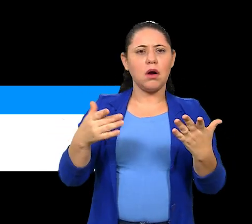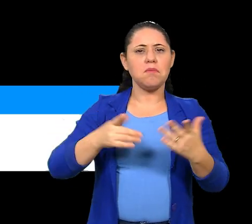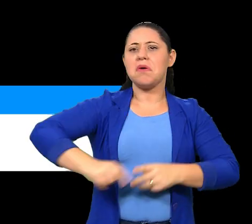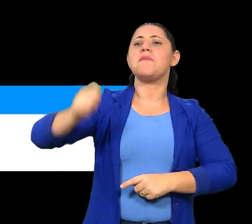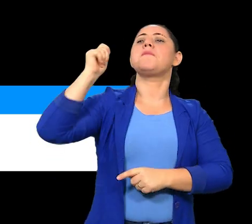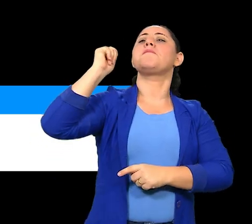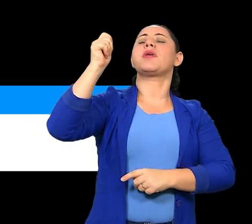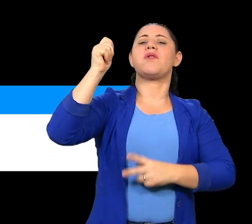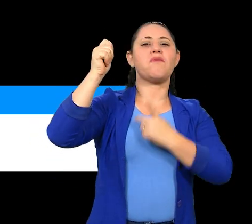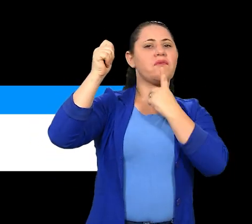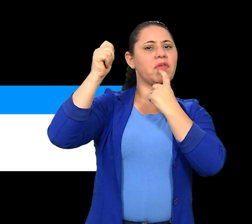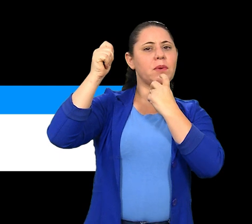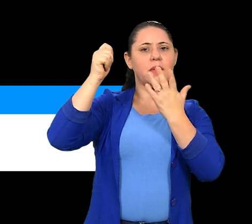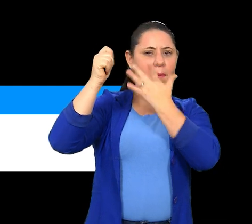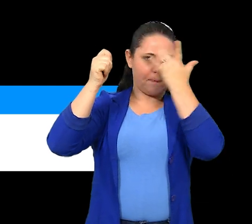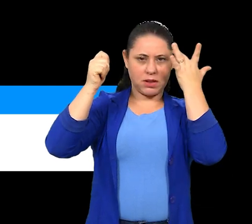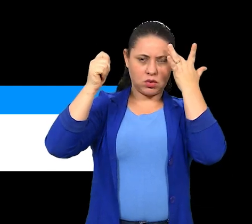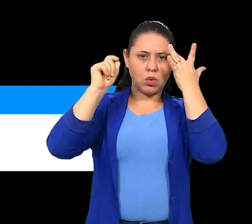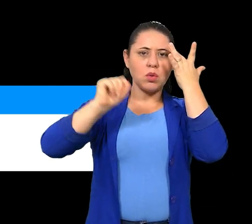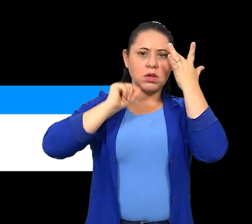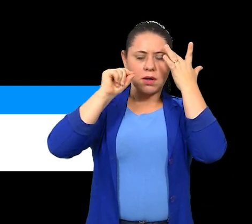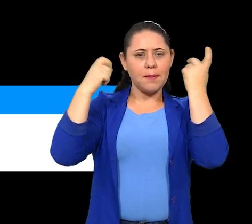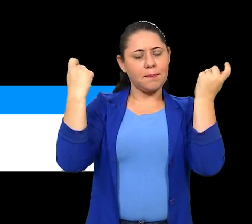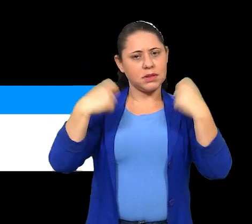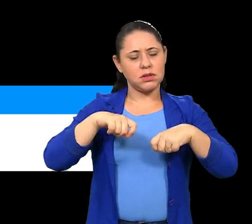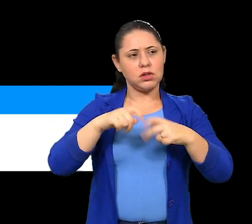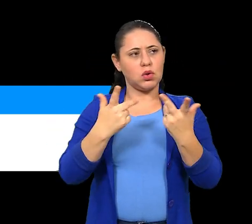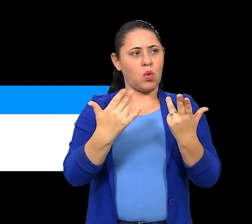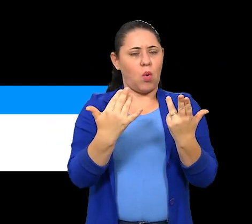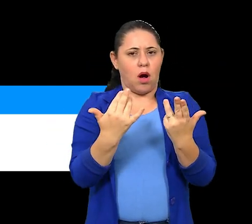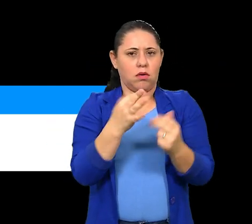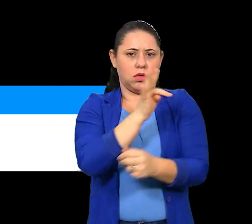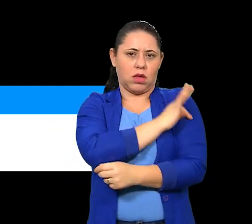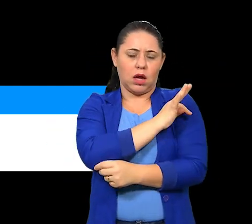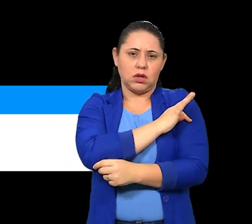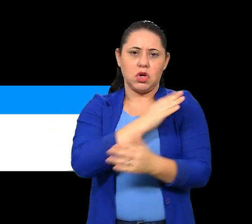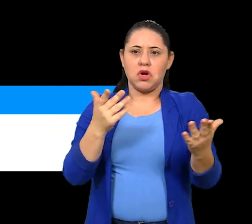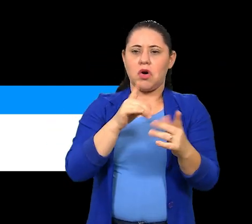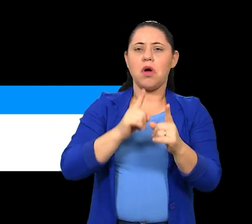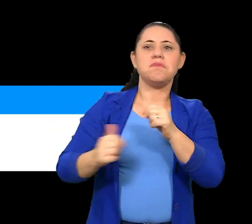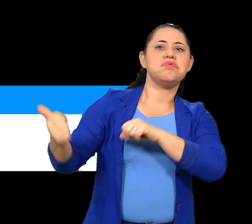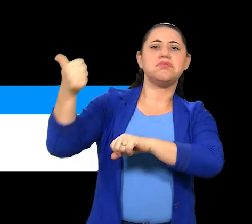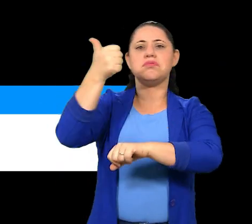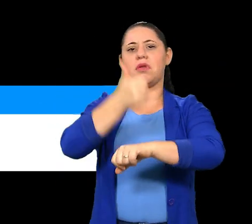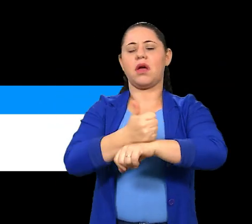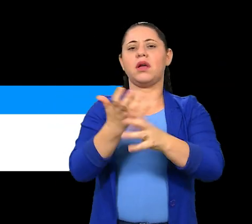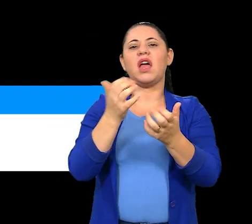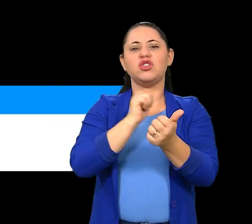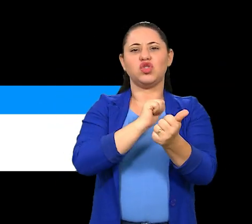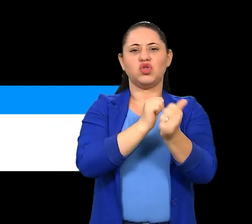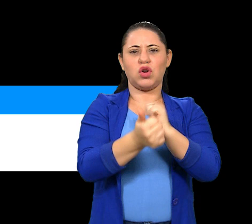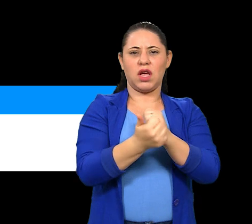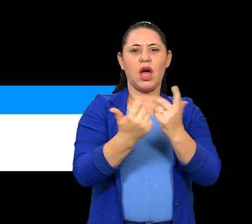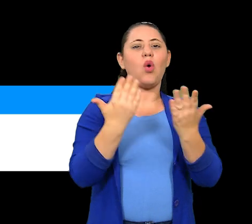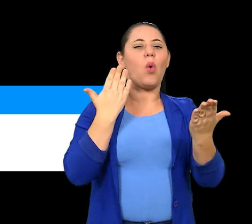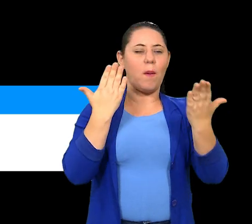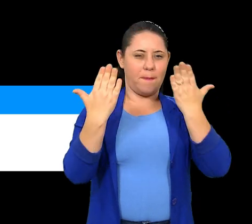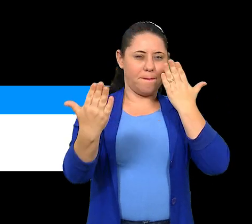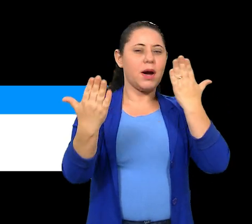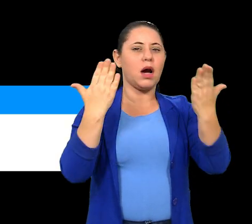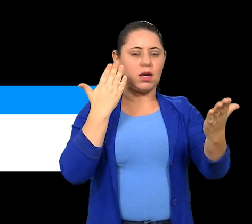nem que seja a população para dar um cartão vermelho para que eles deveriam ser técnicos estão sendo